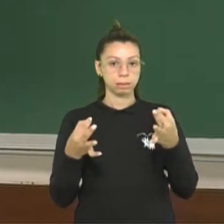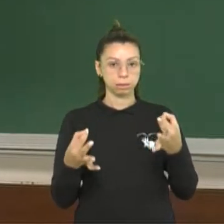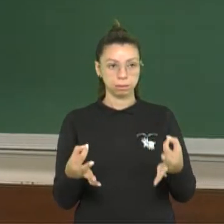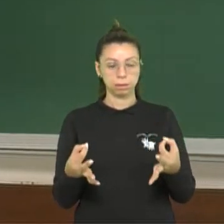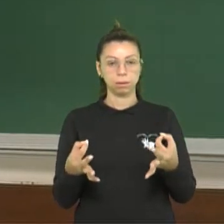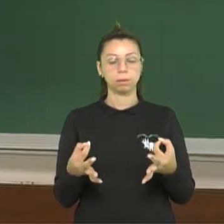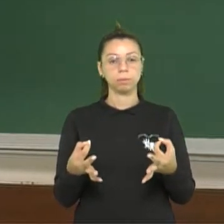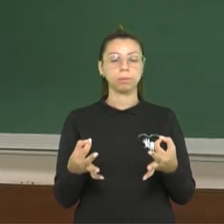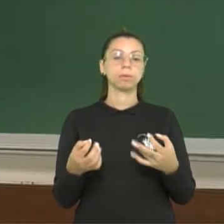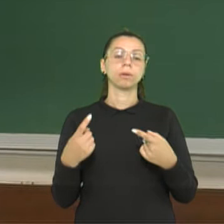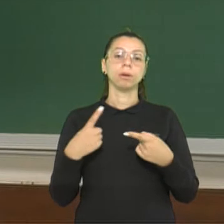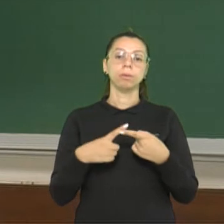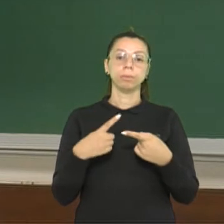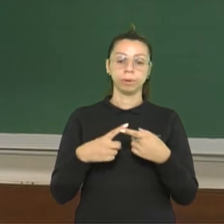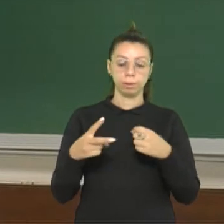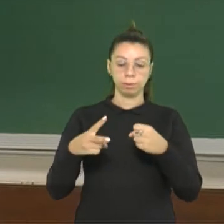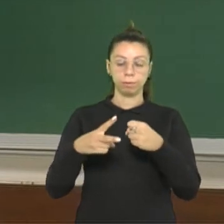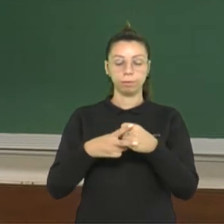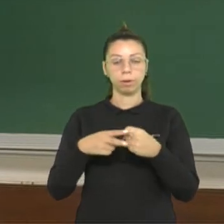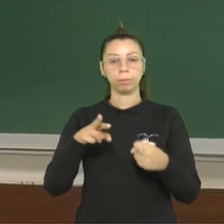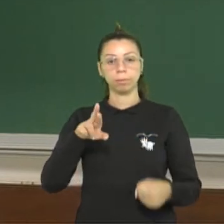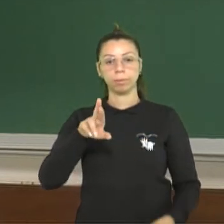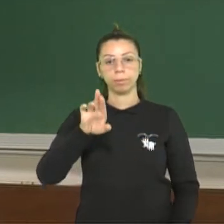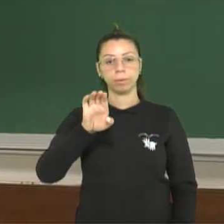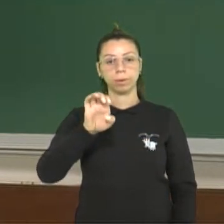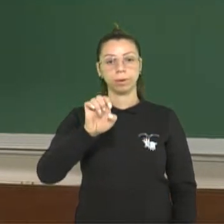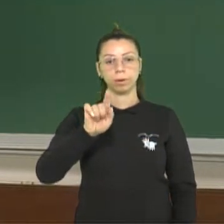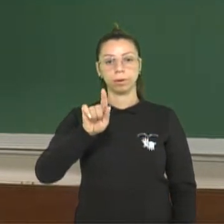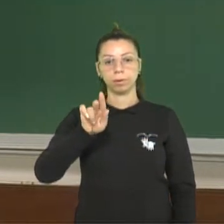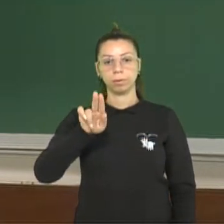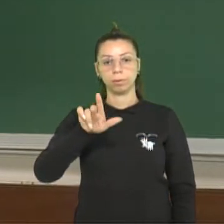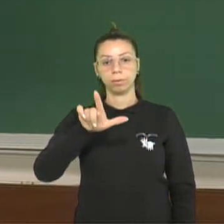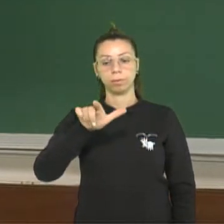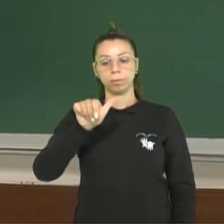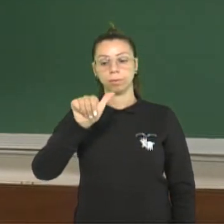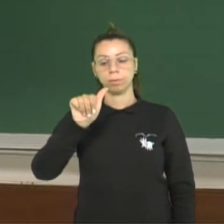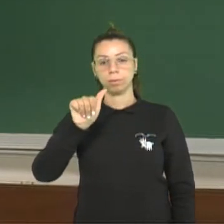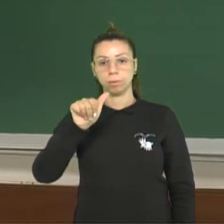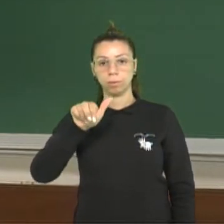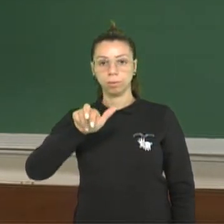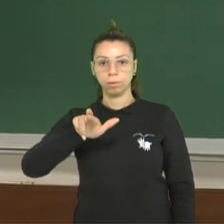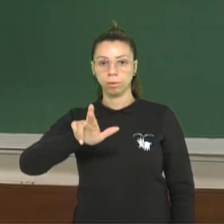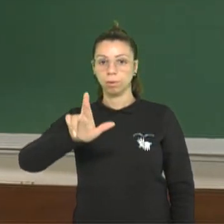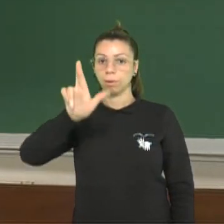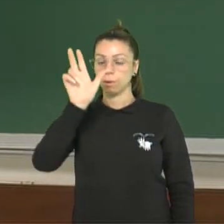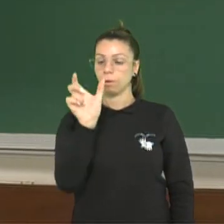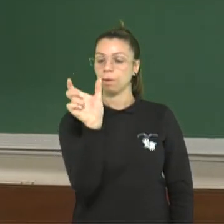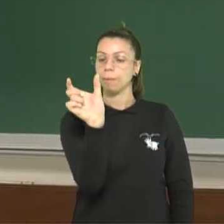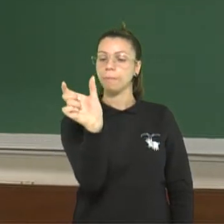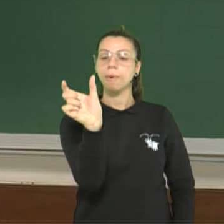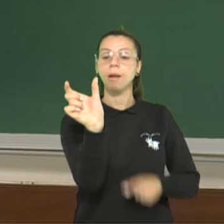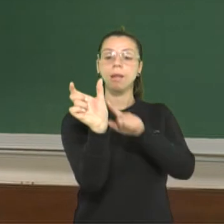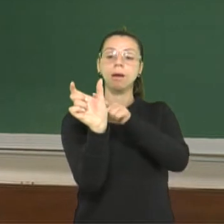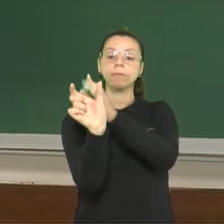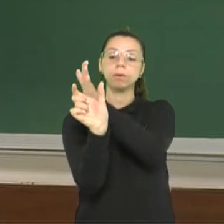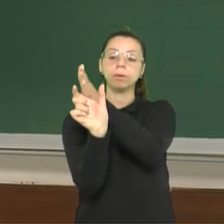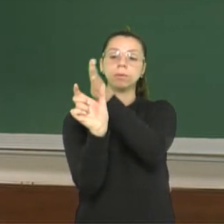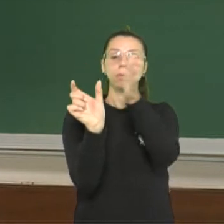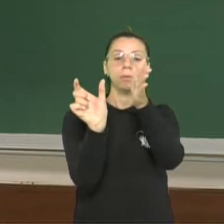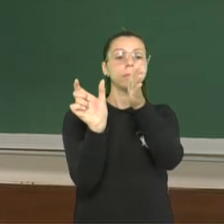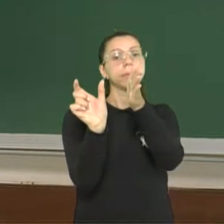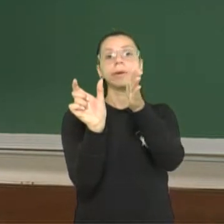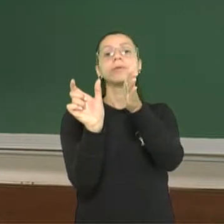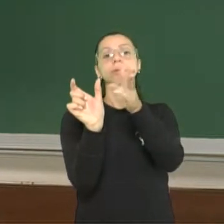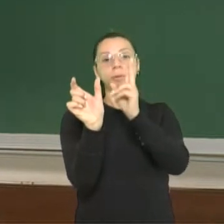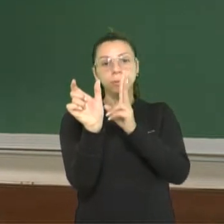um verbo regular. Ou seja, que não sofre nenhuma alteração aqui na raiz da palavra, né? Observe